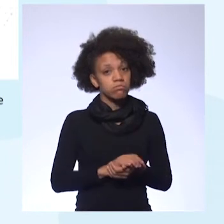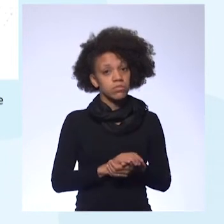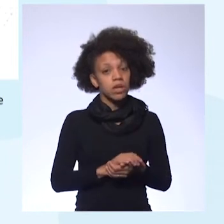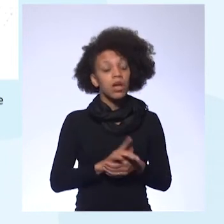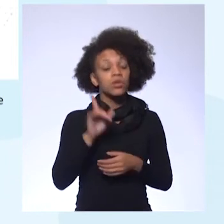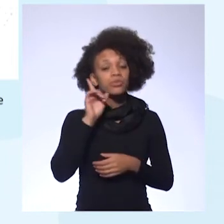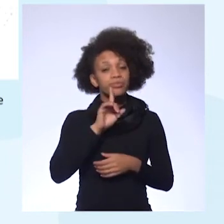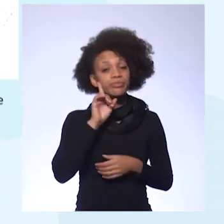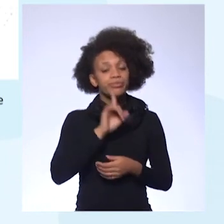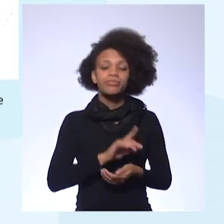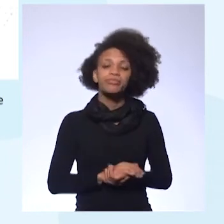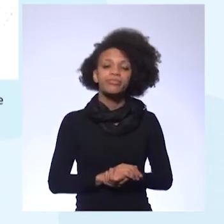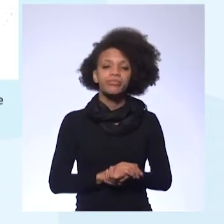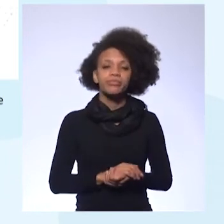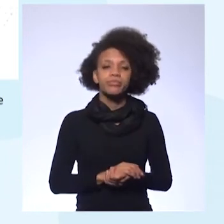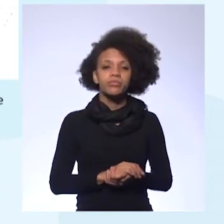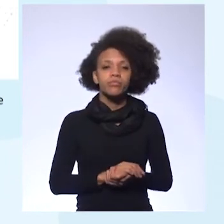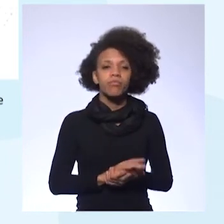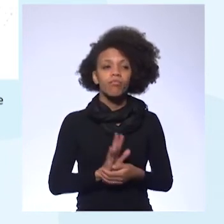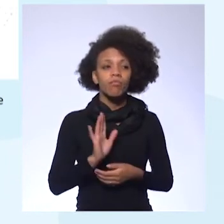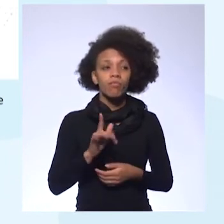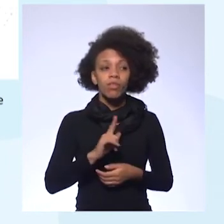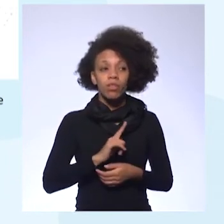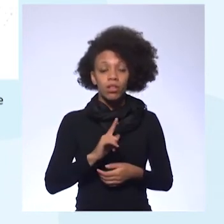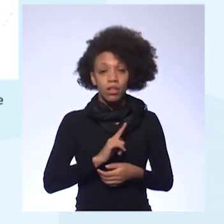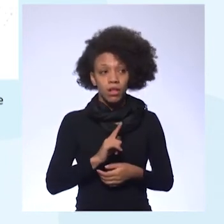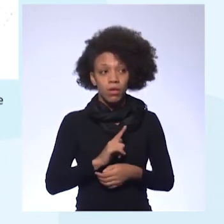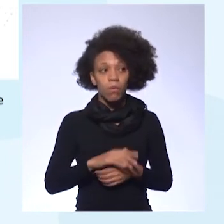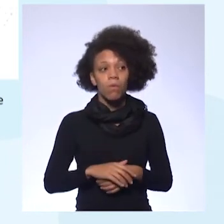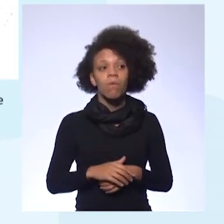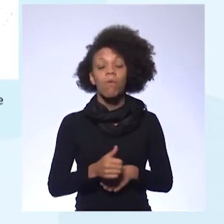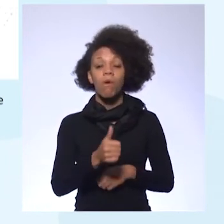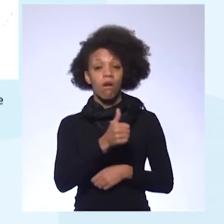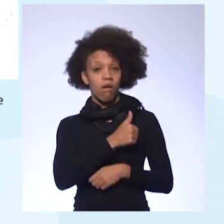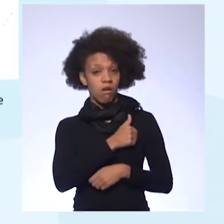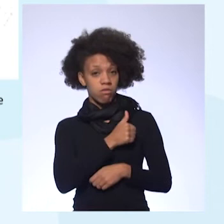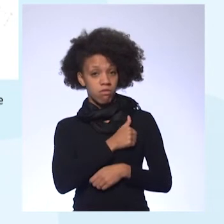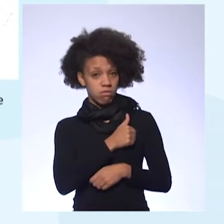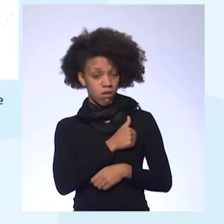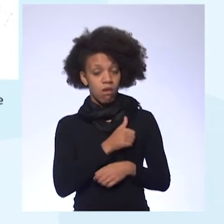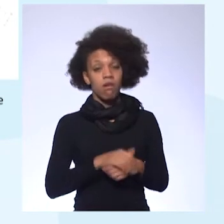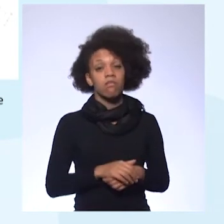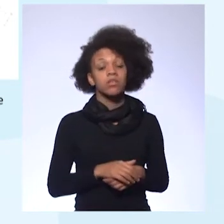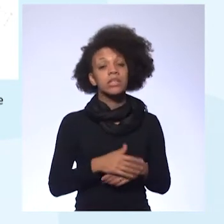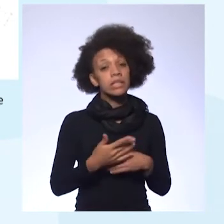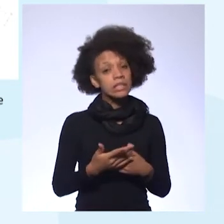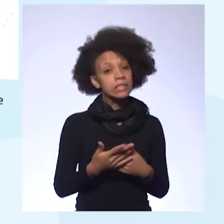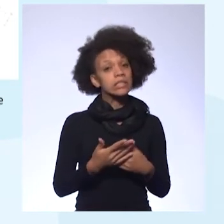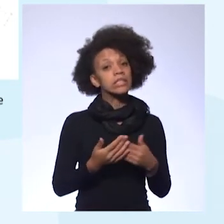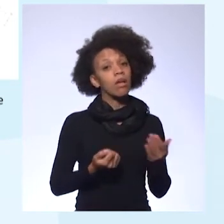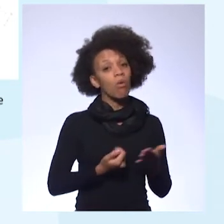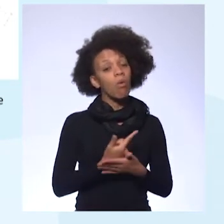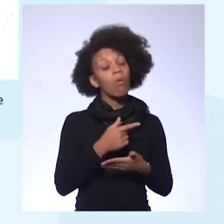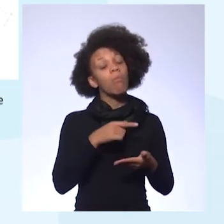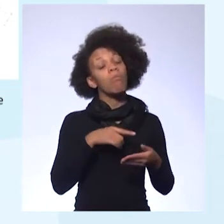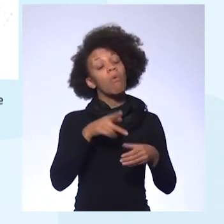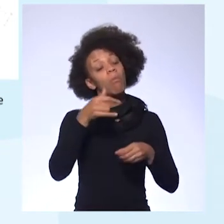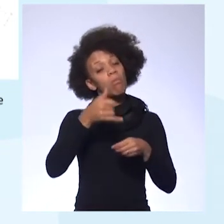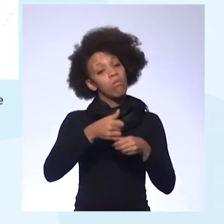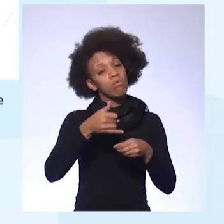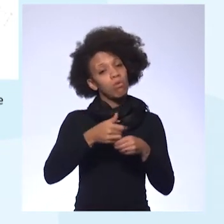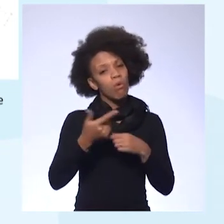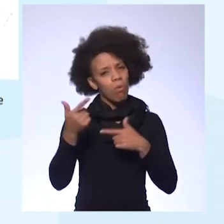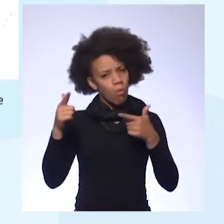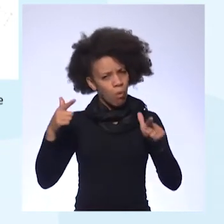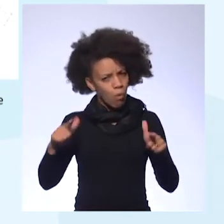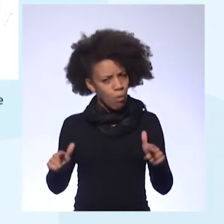Estados Unidos. Depois nós temos o Canadá, que são as províncias produtoras de petróleo. Outros grandes estados